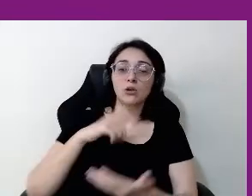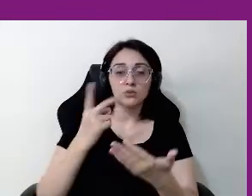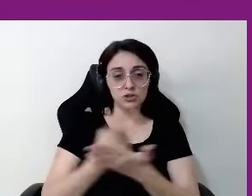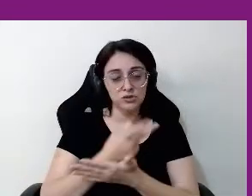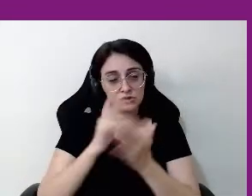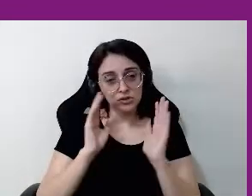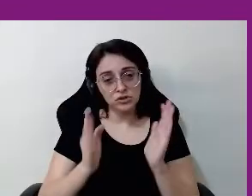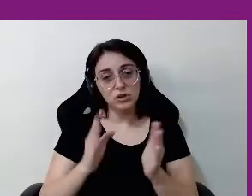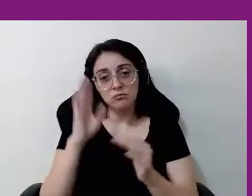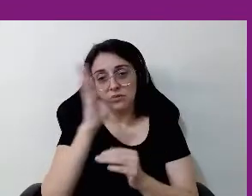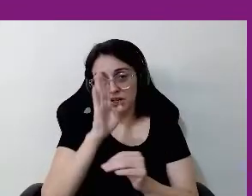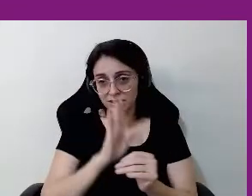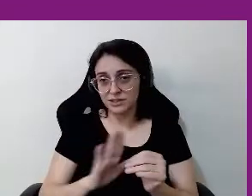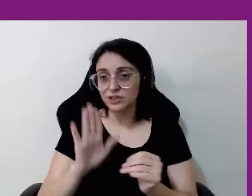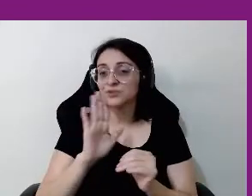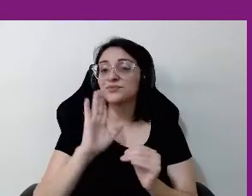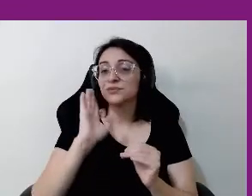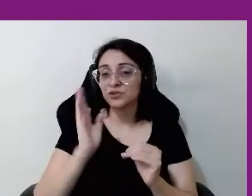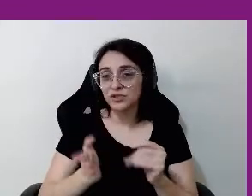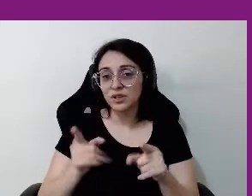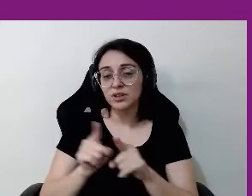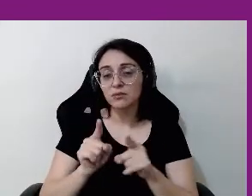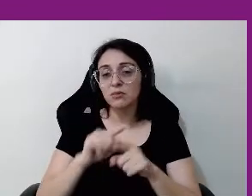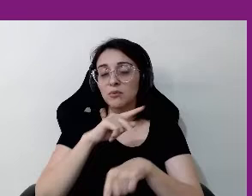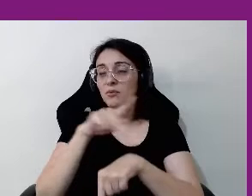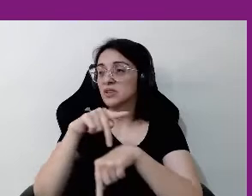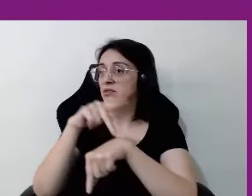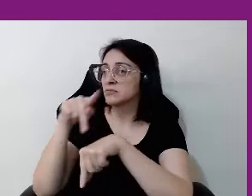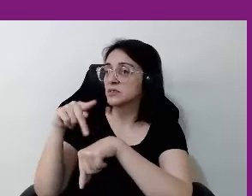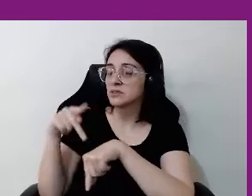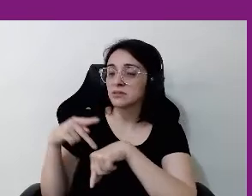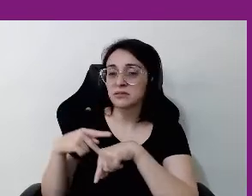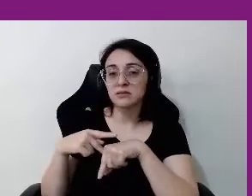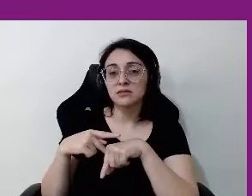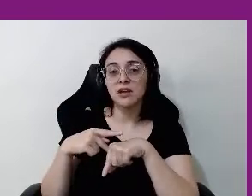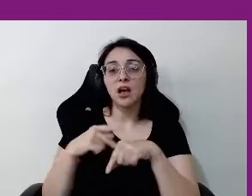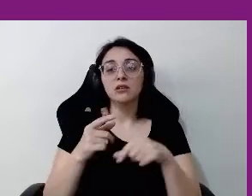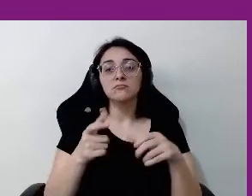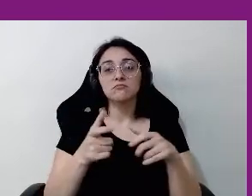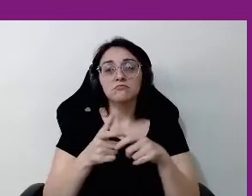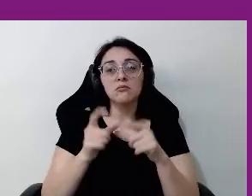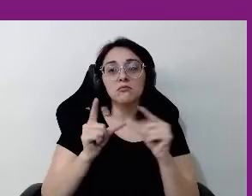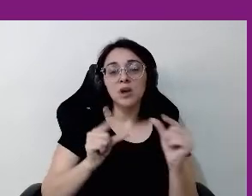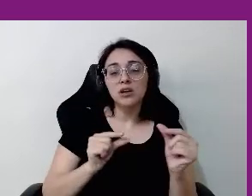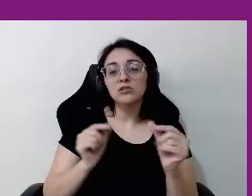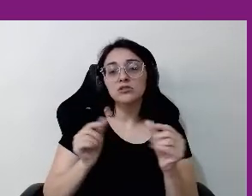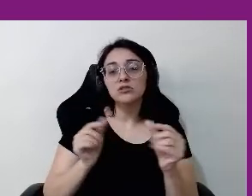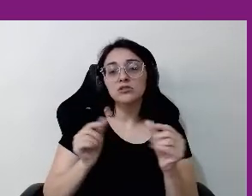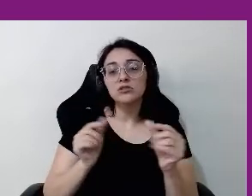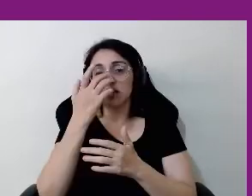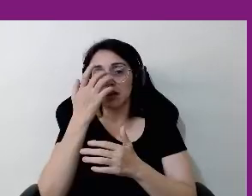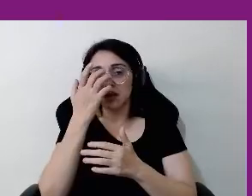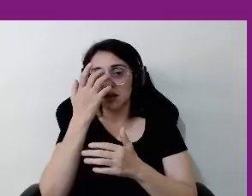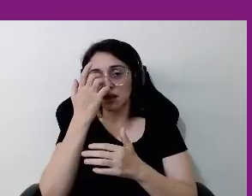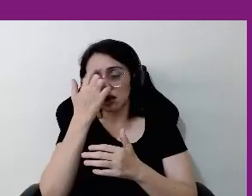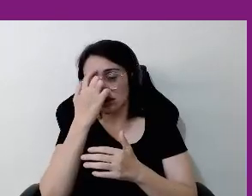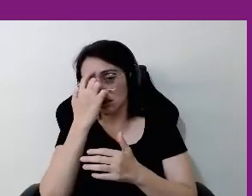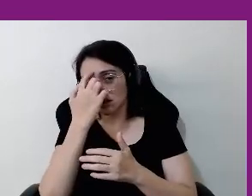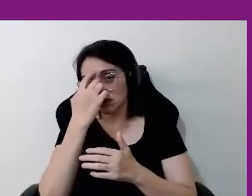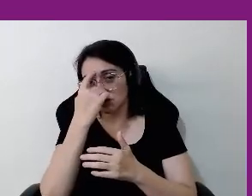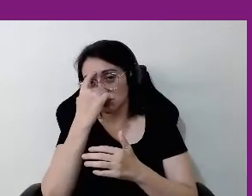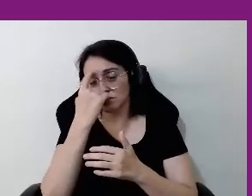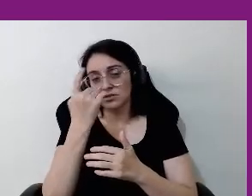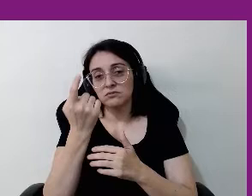acontecido no Brasil, aconteceu em países de baixa e média renda, Índia e alguns na